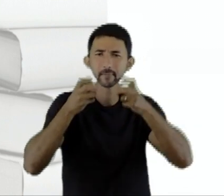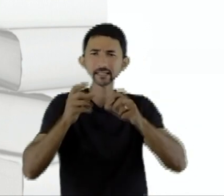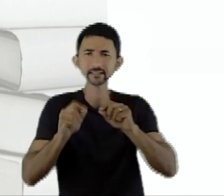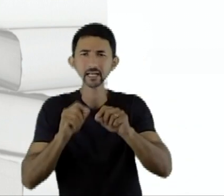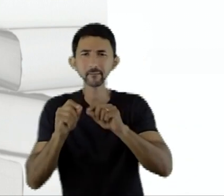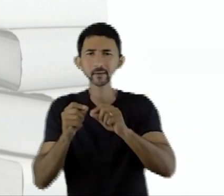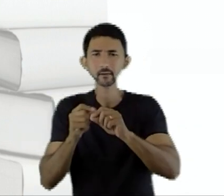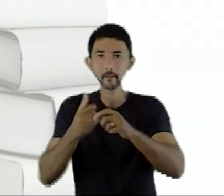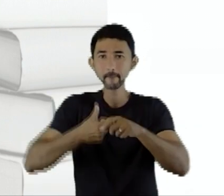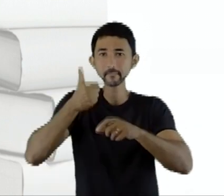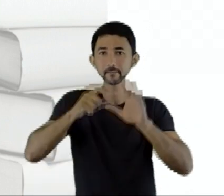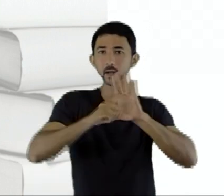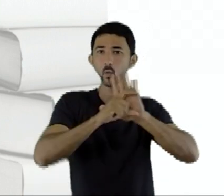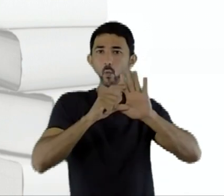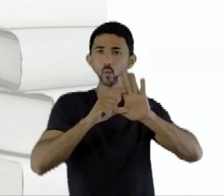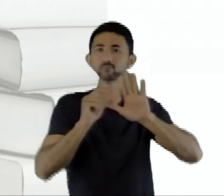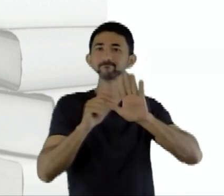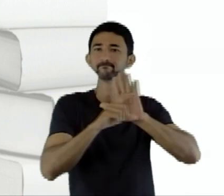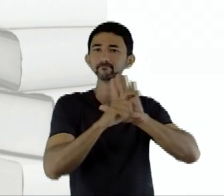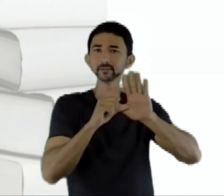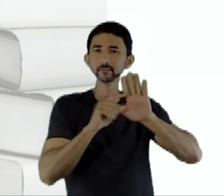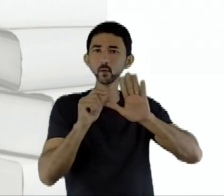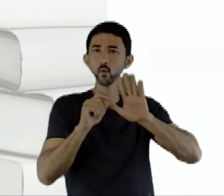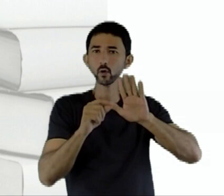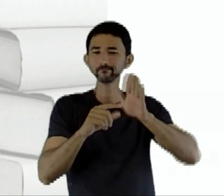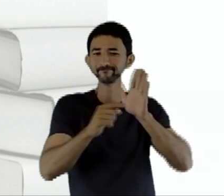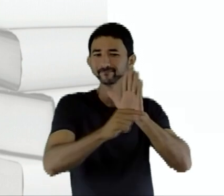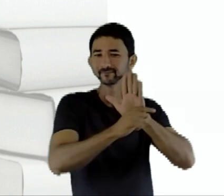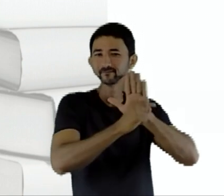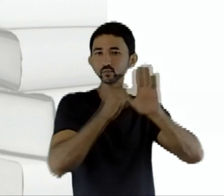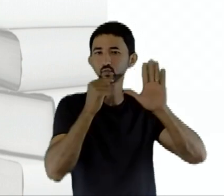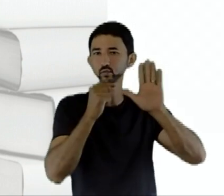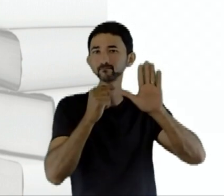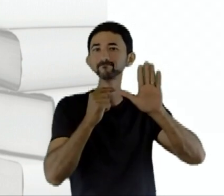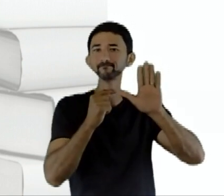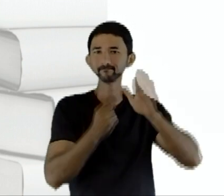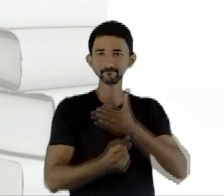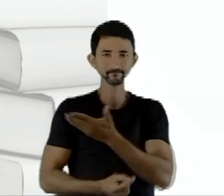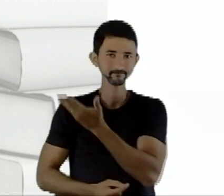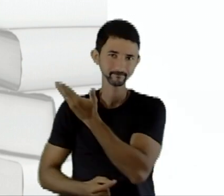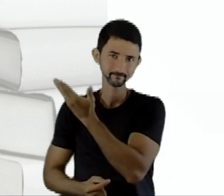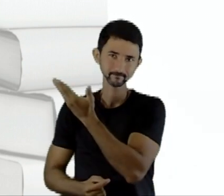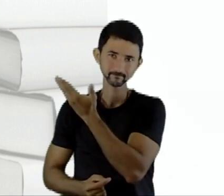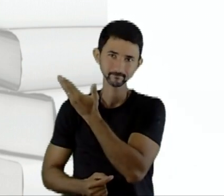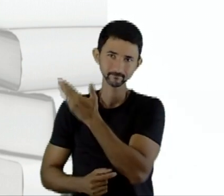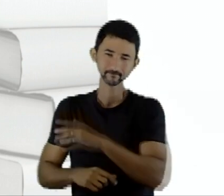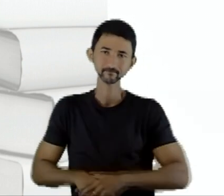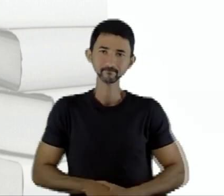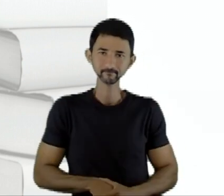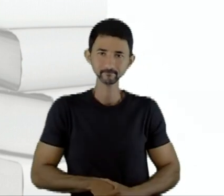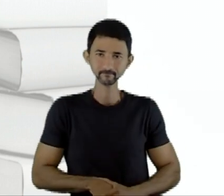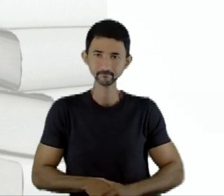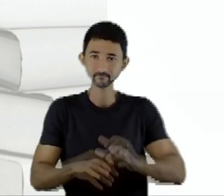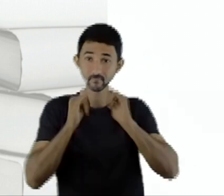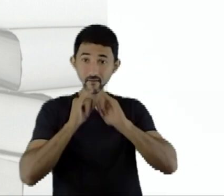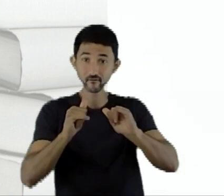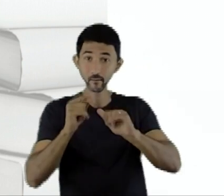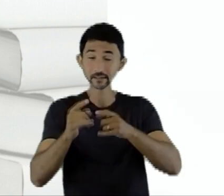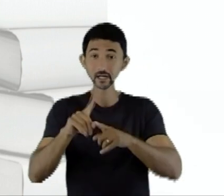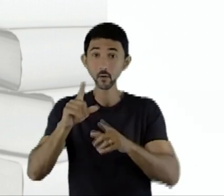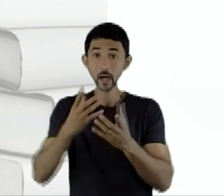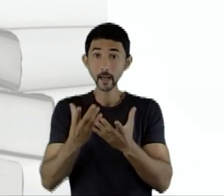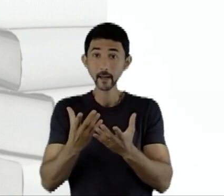Percebe nesse primeiro momento que aqui, ó, onde eu já destaquei para você, tem uma informação, é